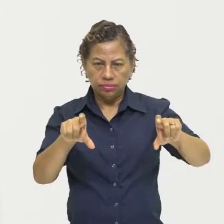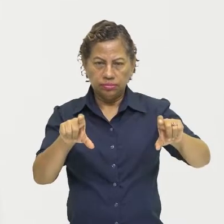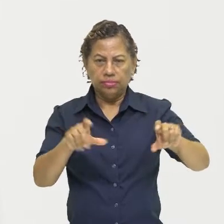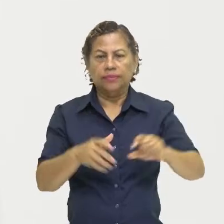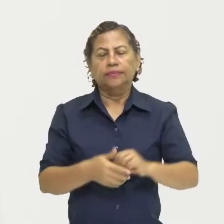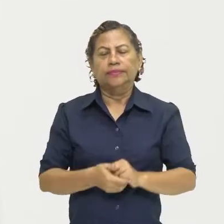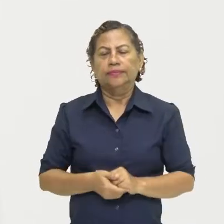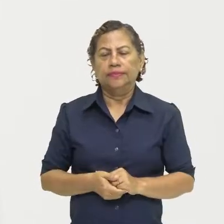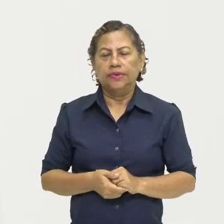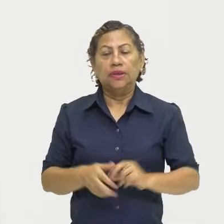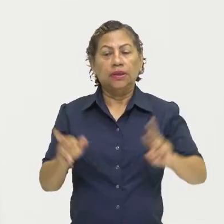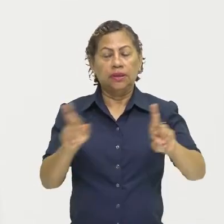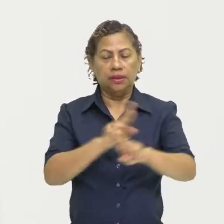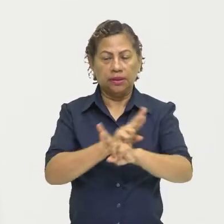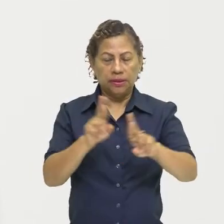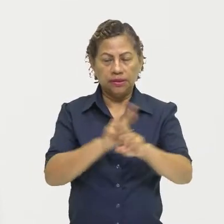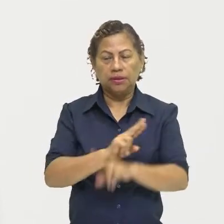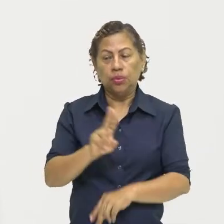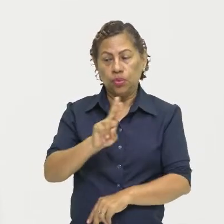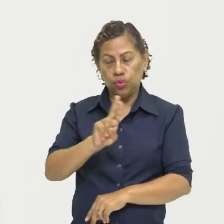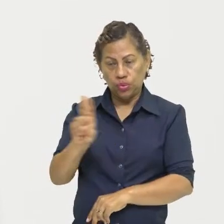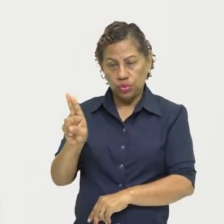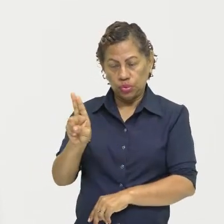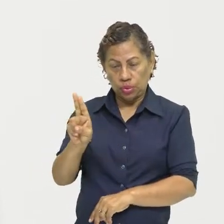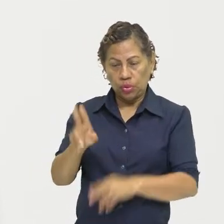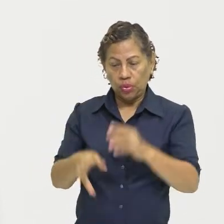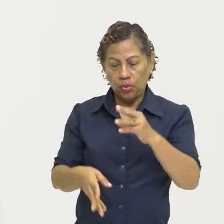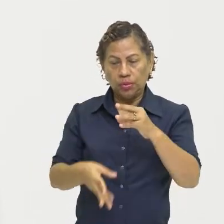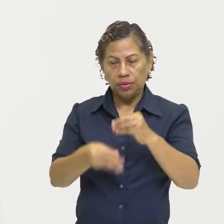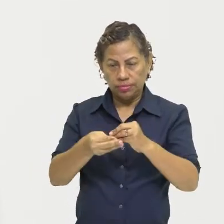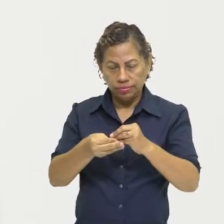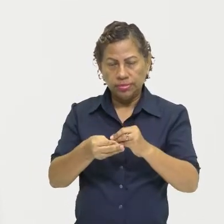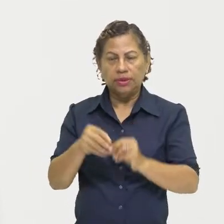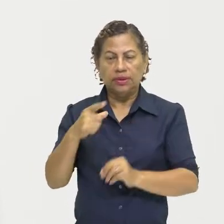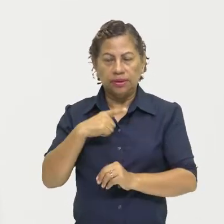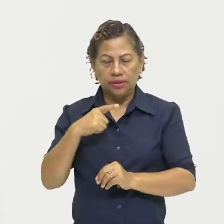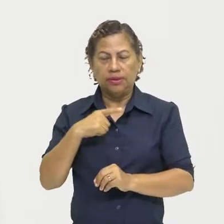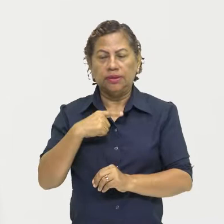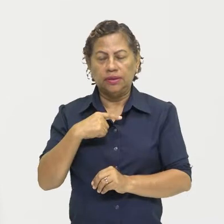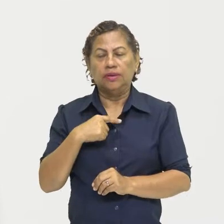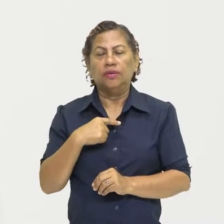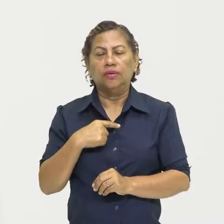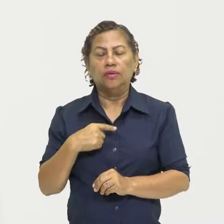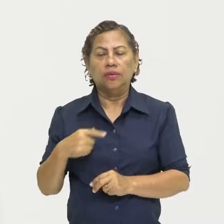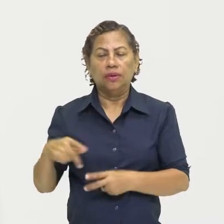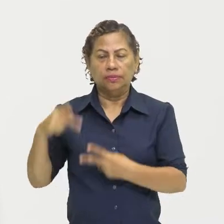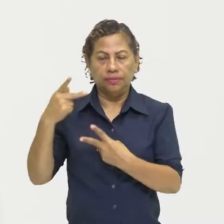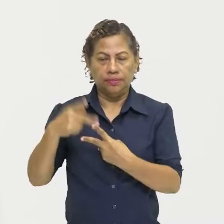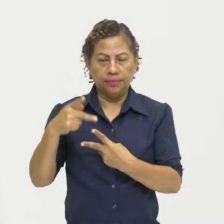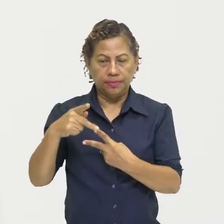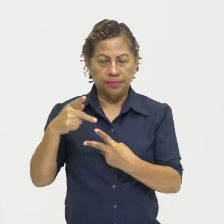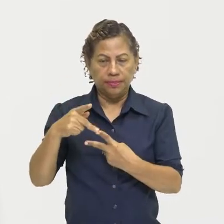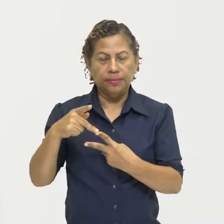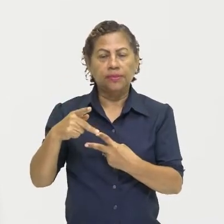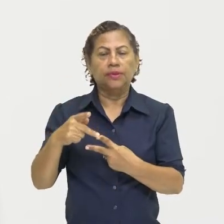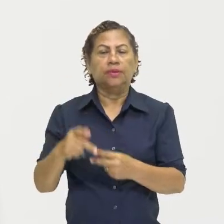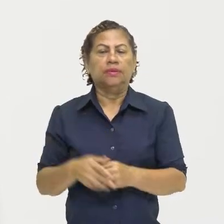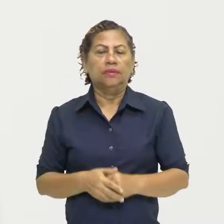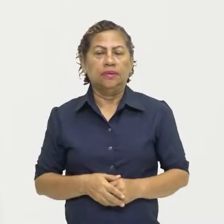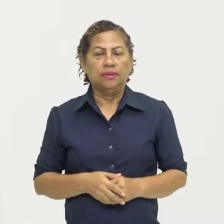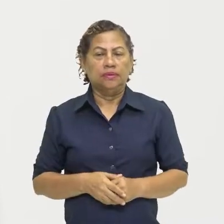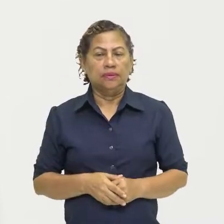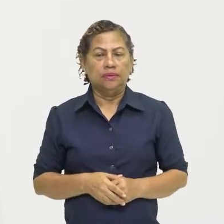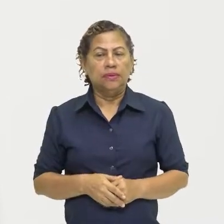geral, a relação entre o nome e o seu complemento ele é estabelecido por uma preposição. E, portanto, é justamente o conhecimento